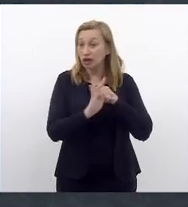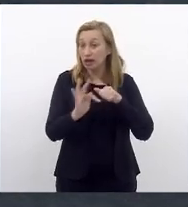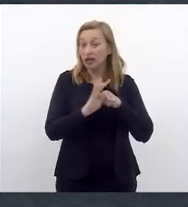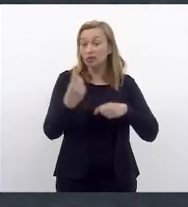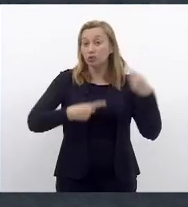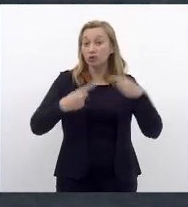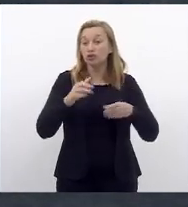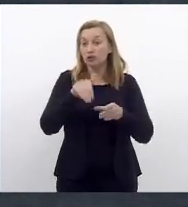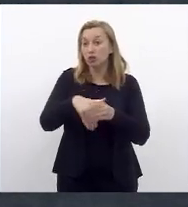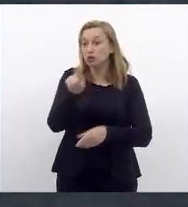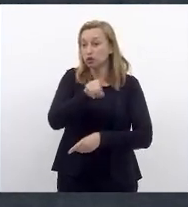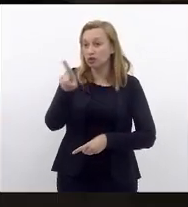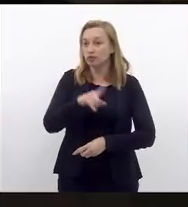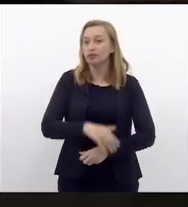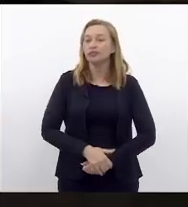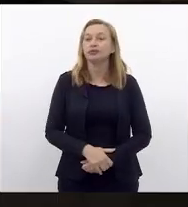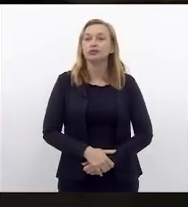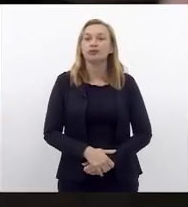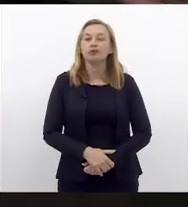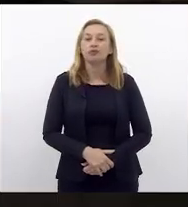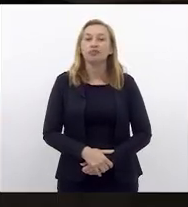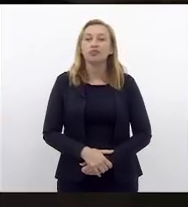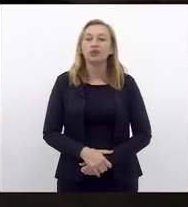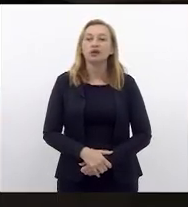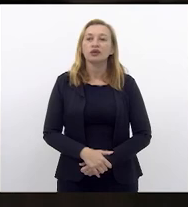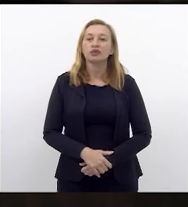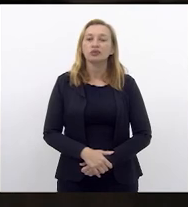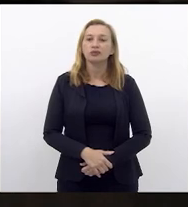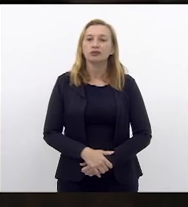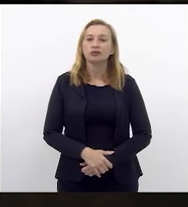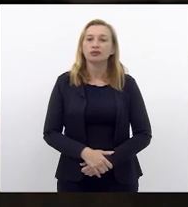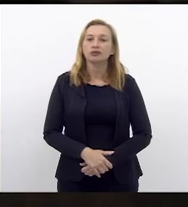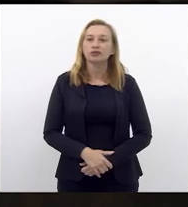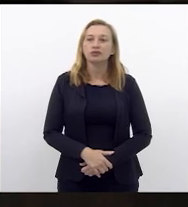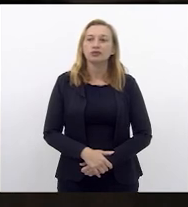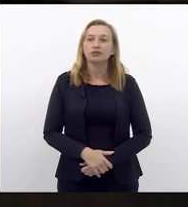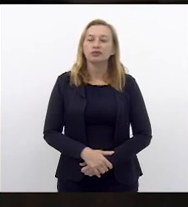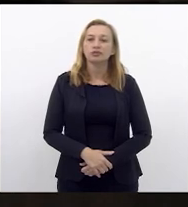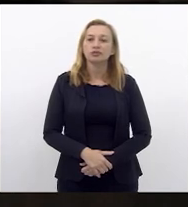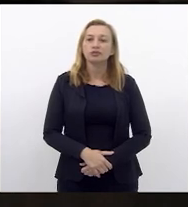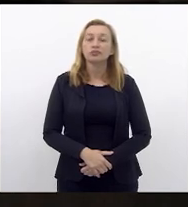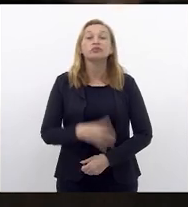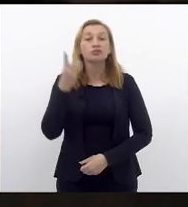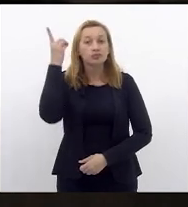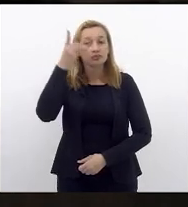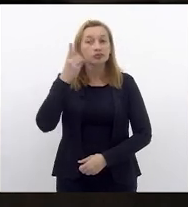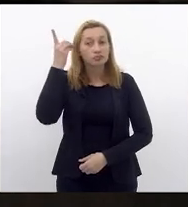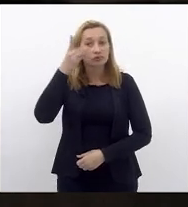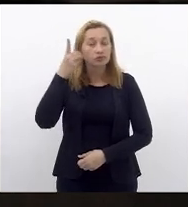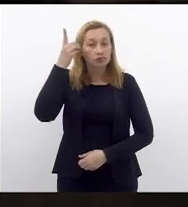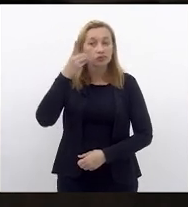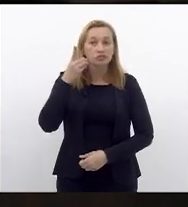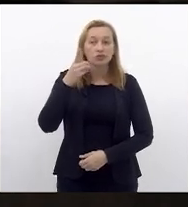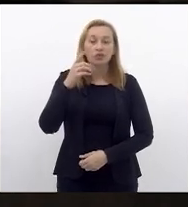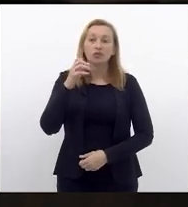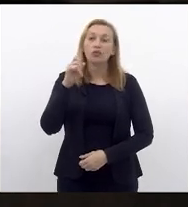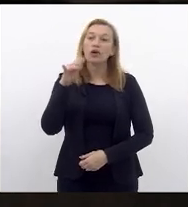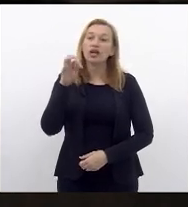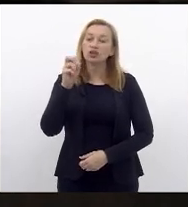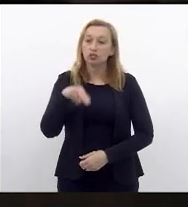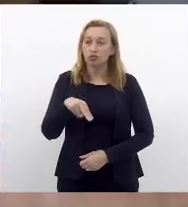políticas, o voto é não. Deputado Valdeque Carneiro, vota não. Daqui, Marquinhos. Deputado Wellington